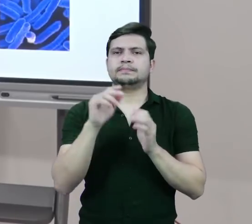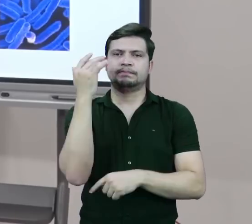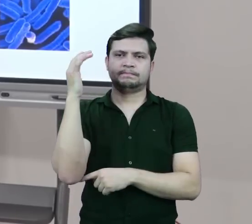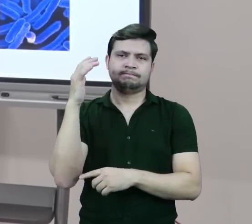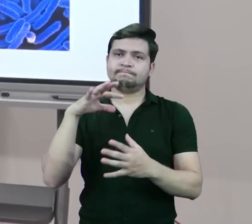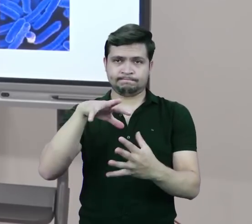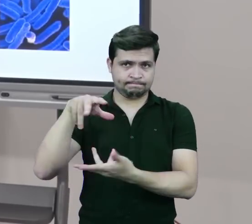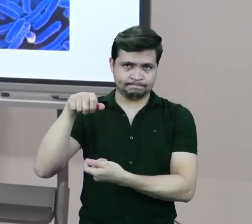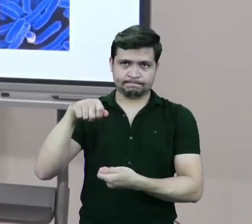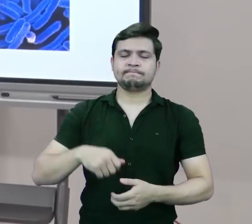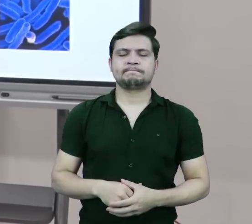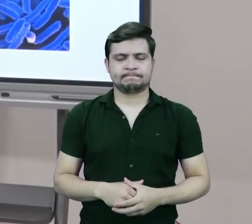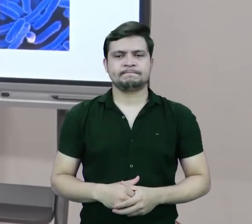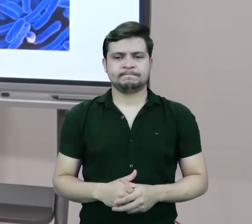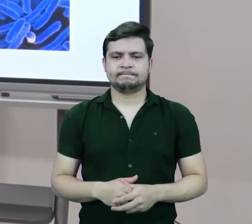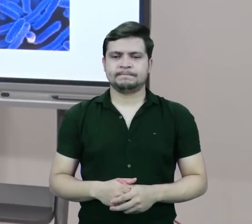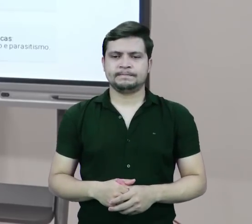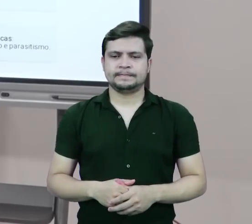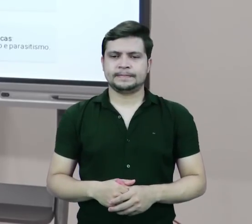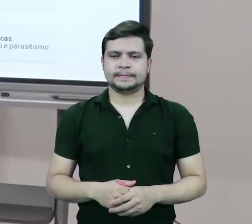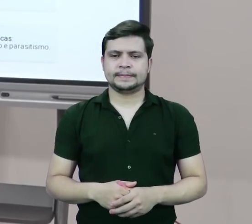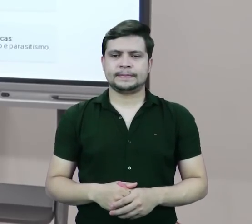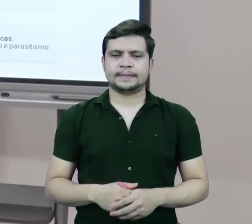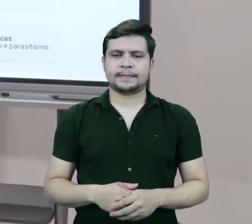planeta, tá bom?